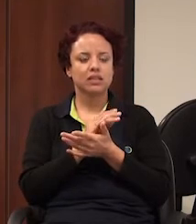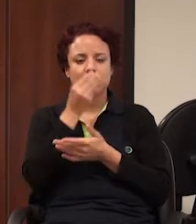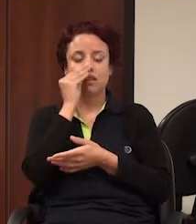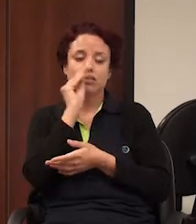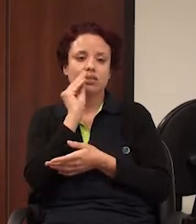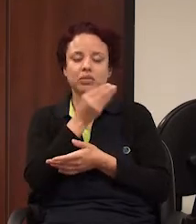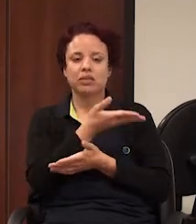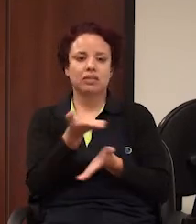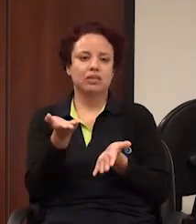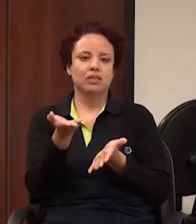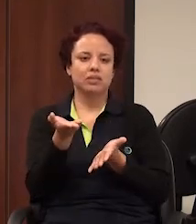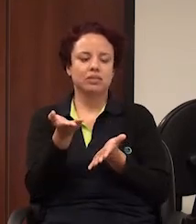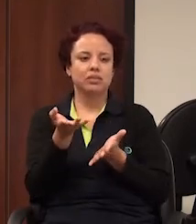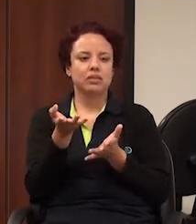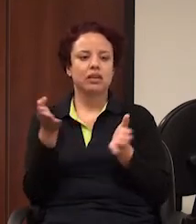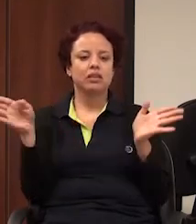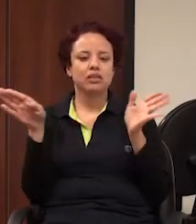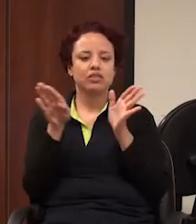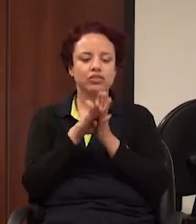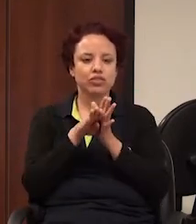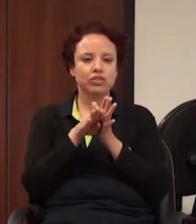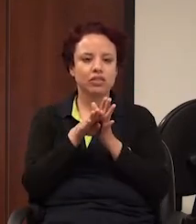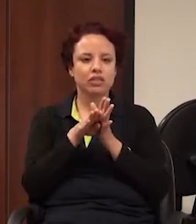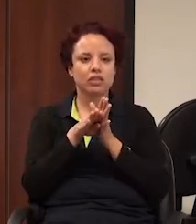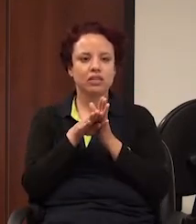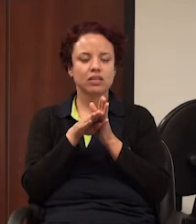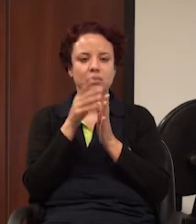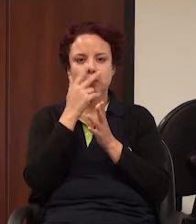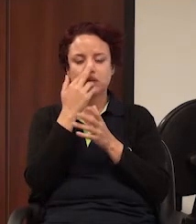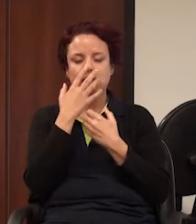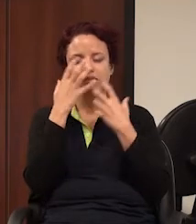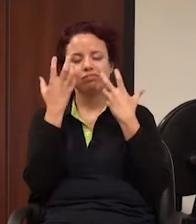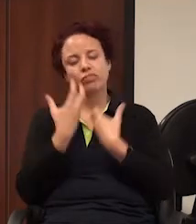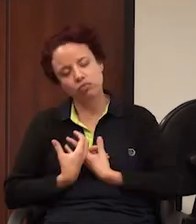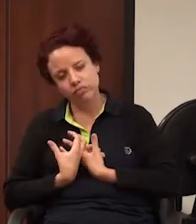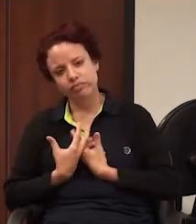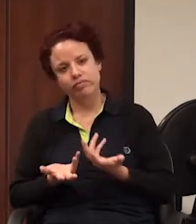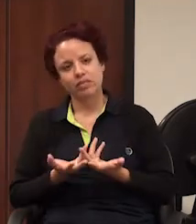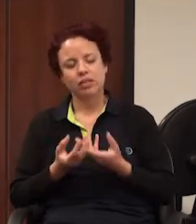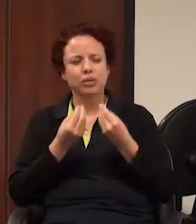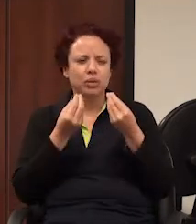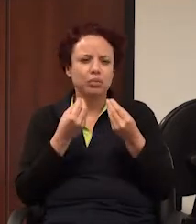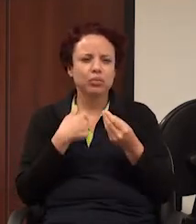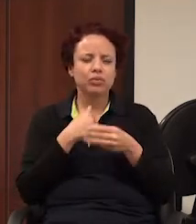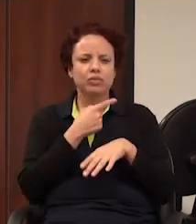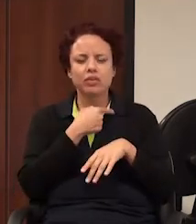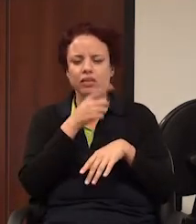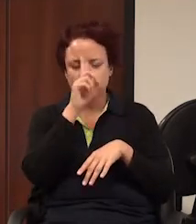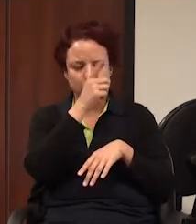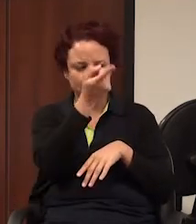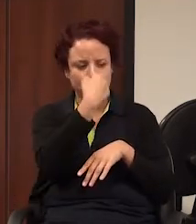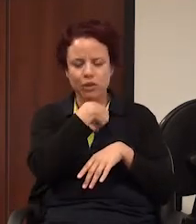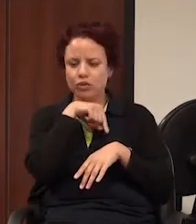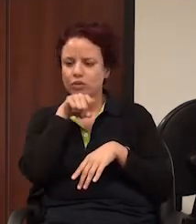e aí ele chega até num quê de decepção. Né? Olha, poxa, mas você me mandou para